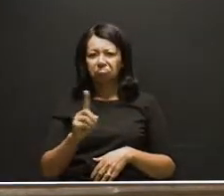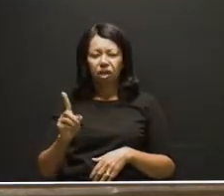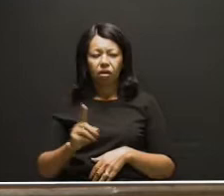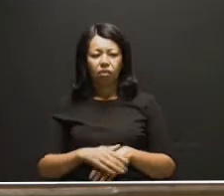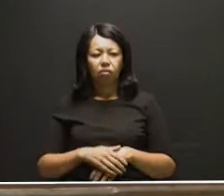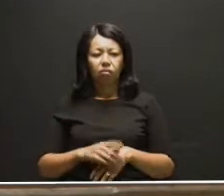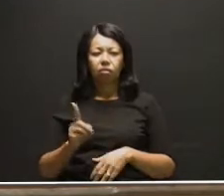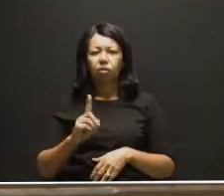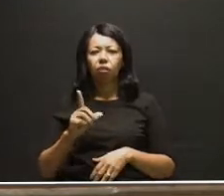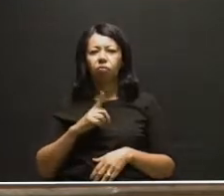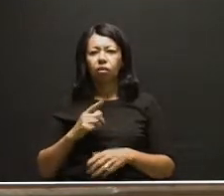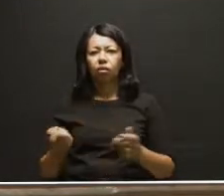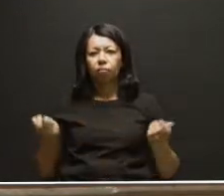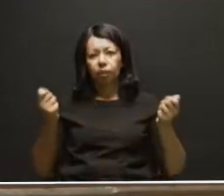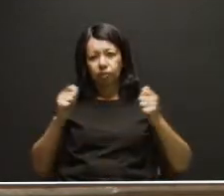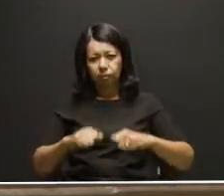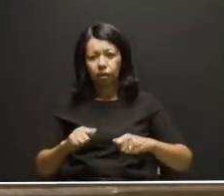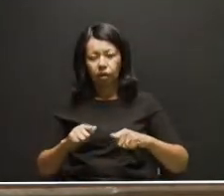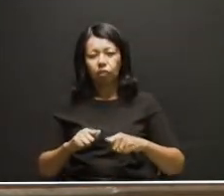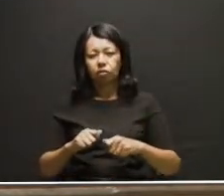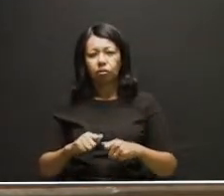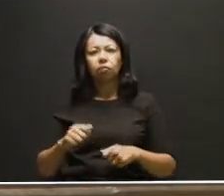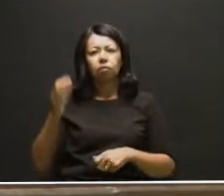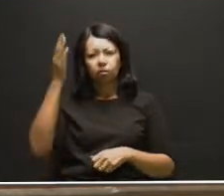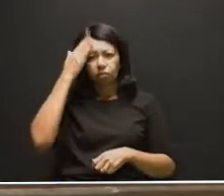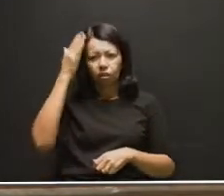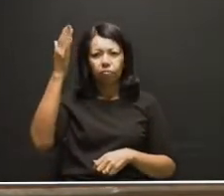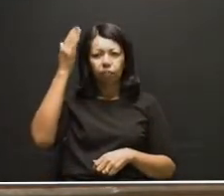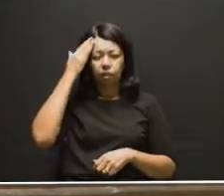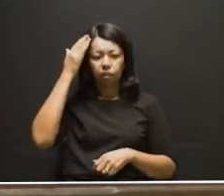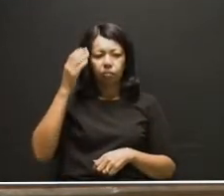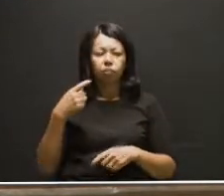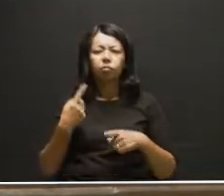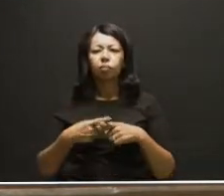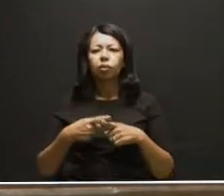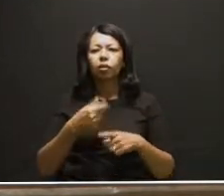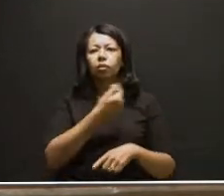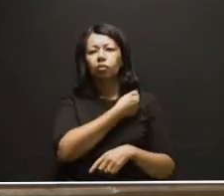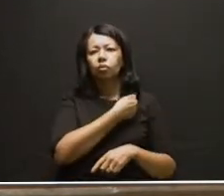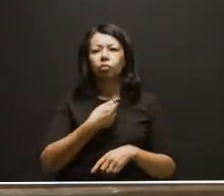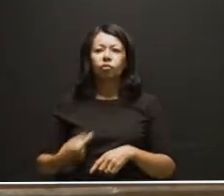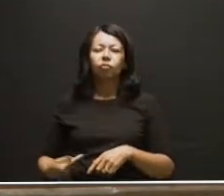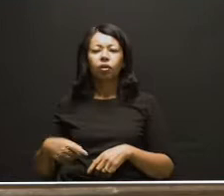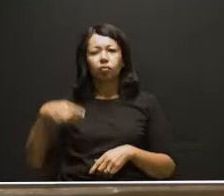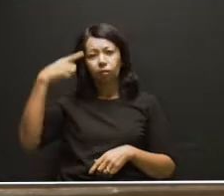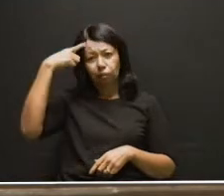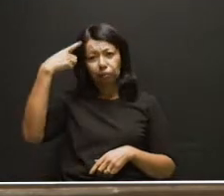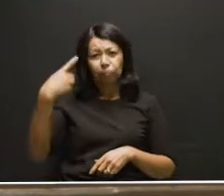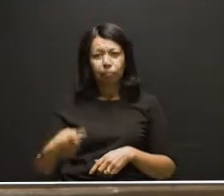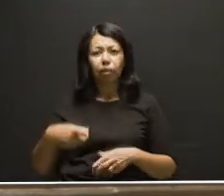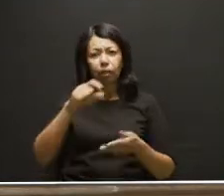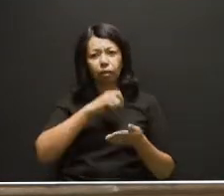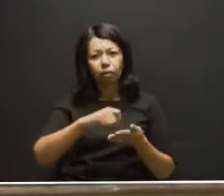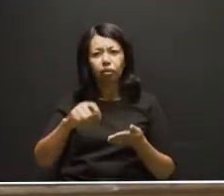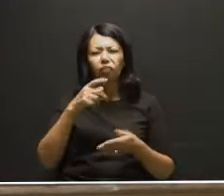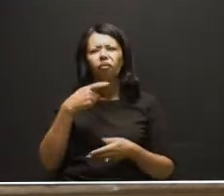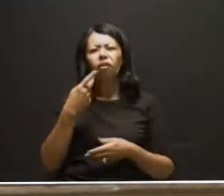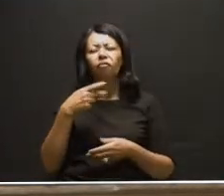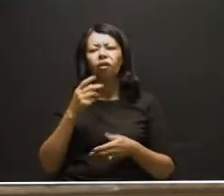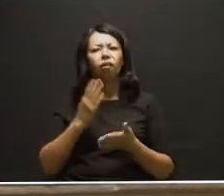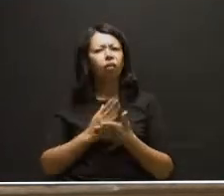se não tenha capacidade nós sabemos por que o governo que está em cima que manda que assina a lei fala